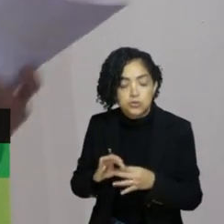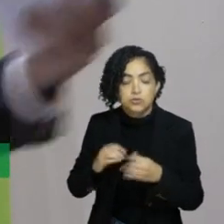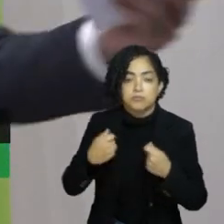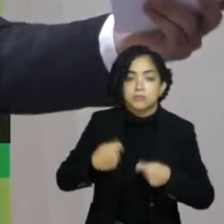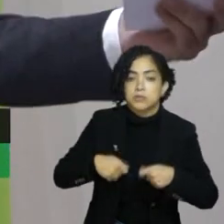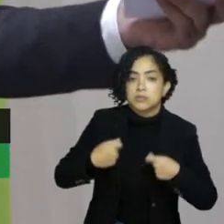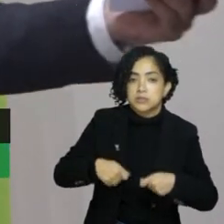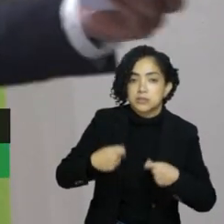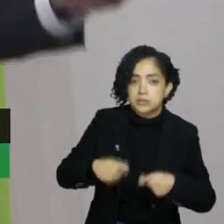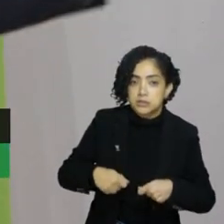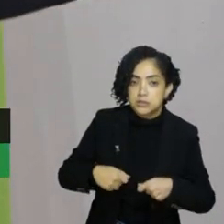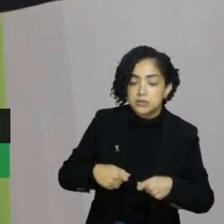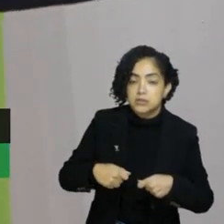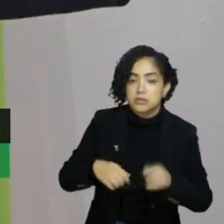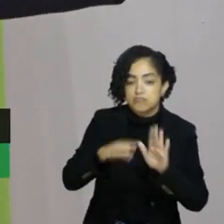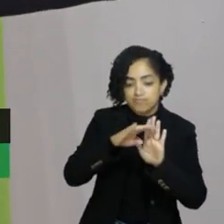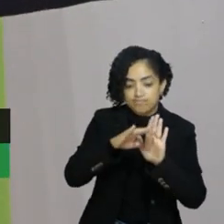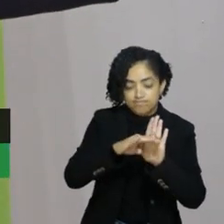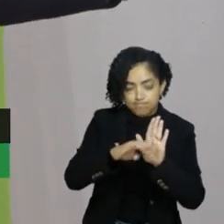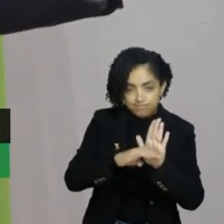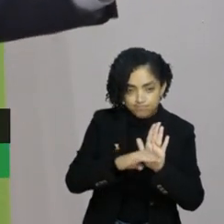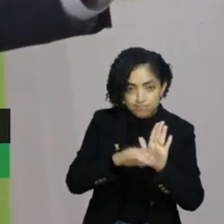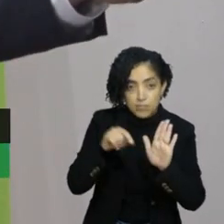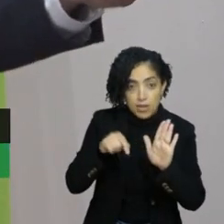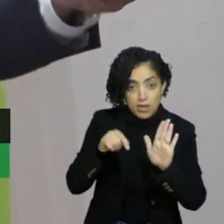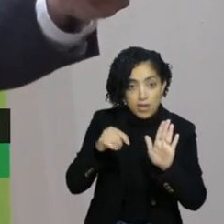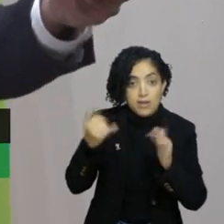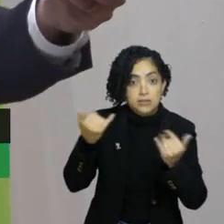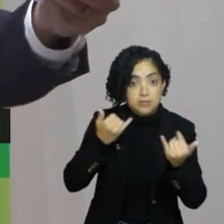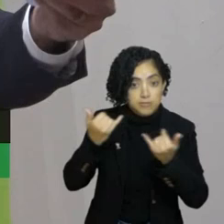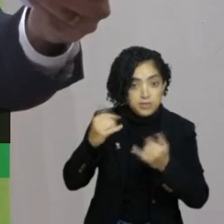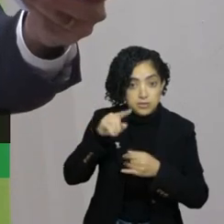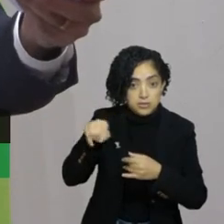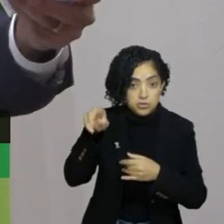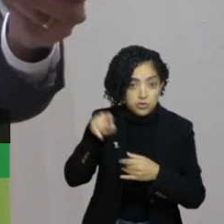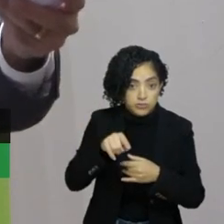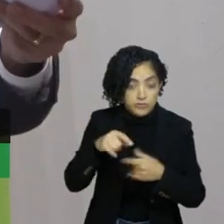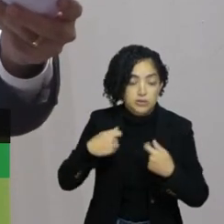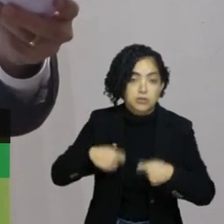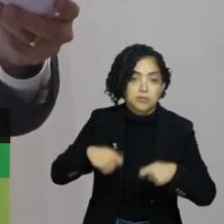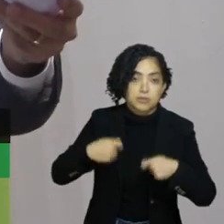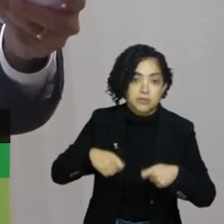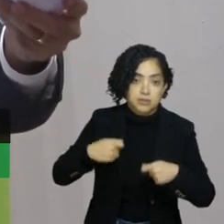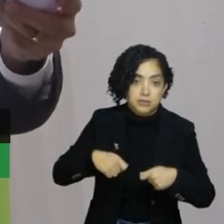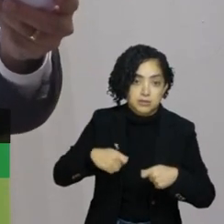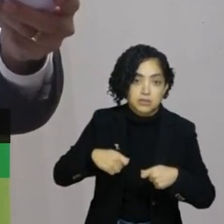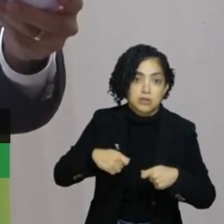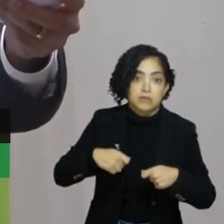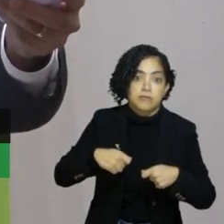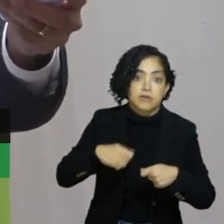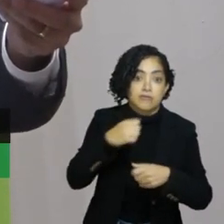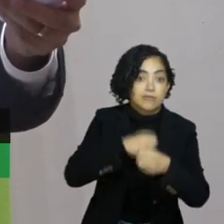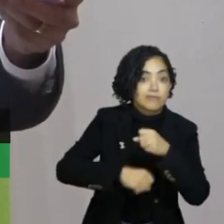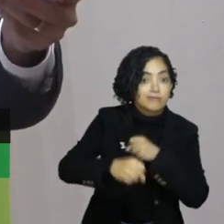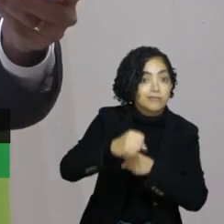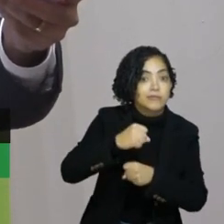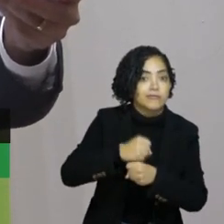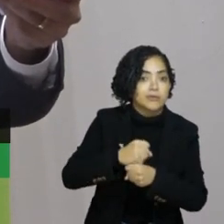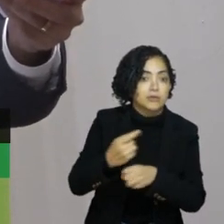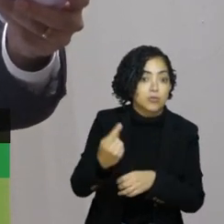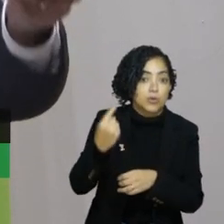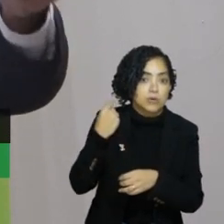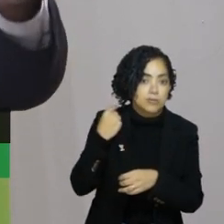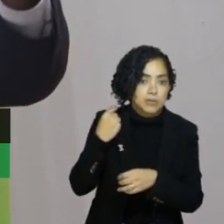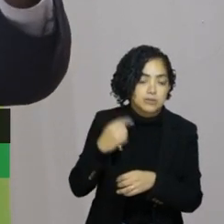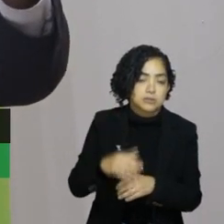precisamos colocar em pauta a mensagem de veto que era para ser feita ao final do mês de setembro, deputado Humberto.